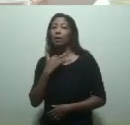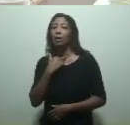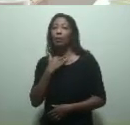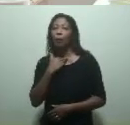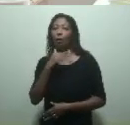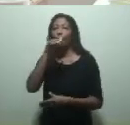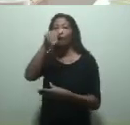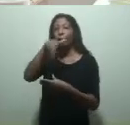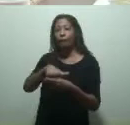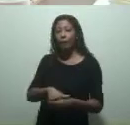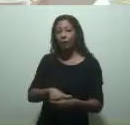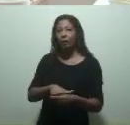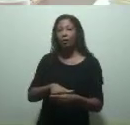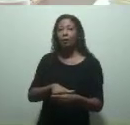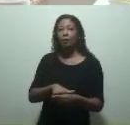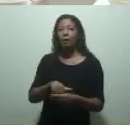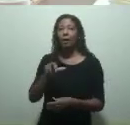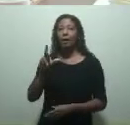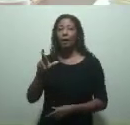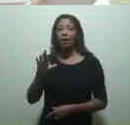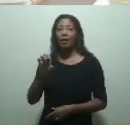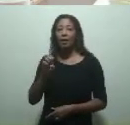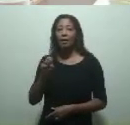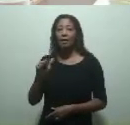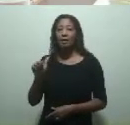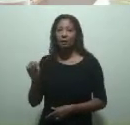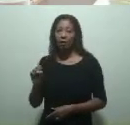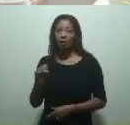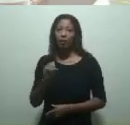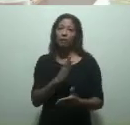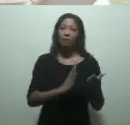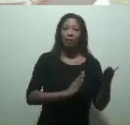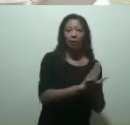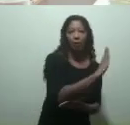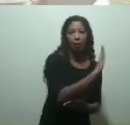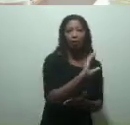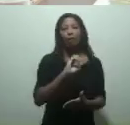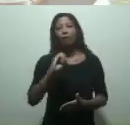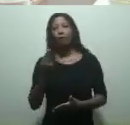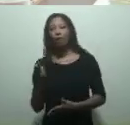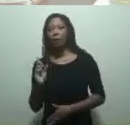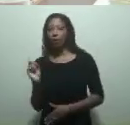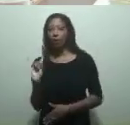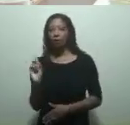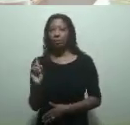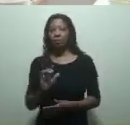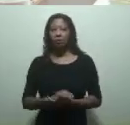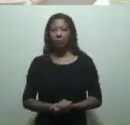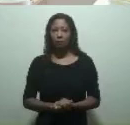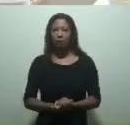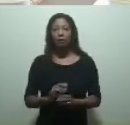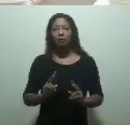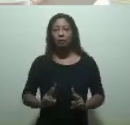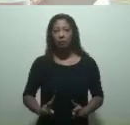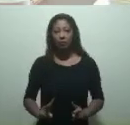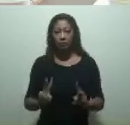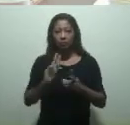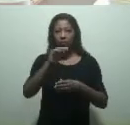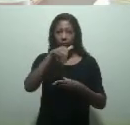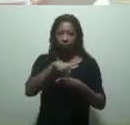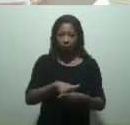com ressalvas. Ou seja, ou se aprova ou não. Prosseguindo com a votação, o presidente colocou em